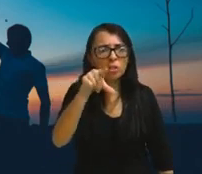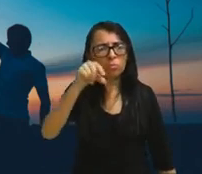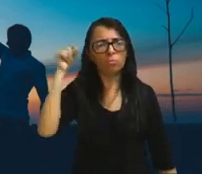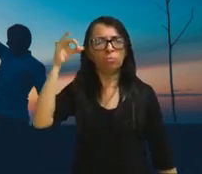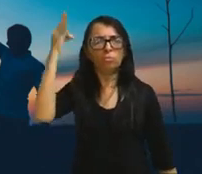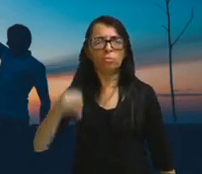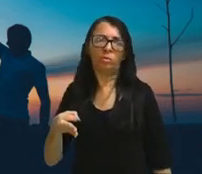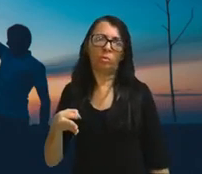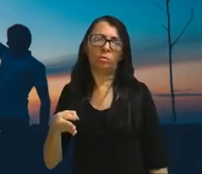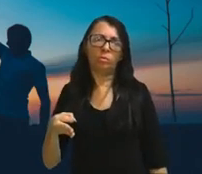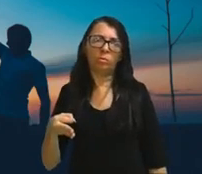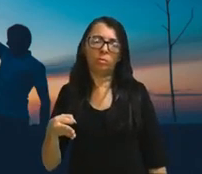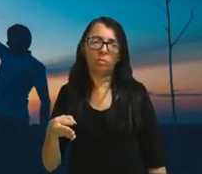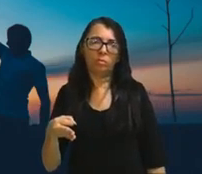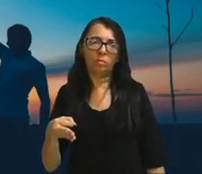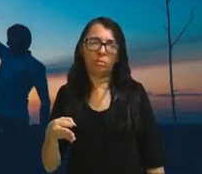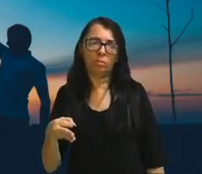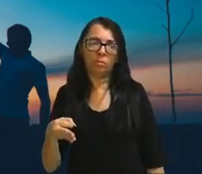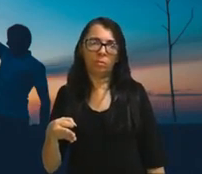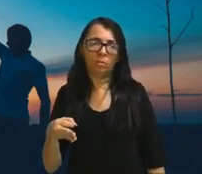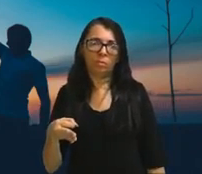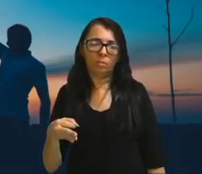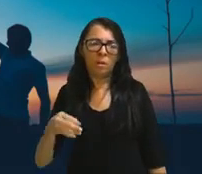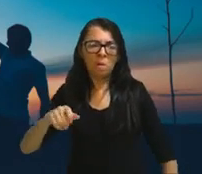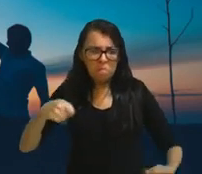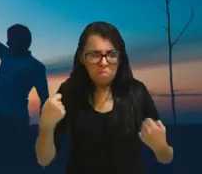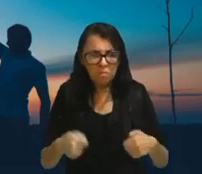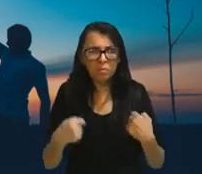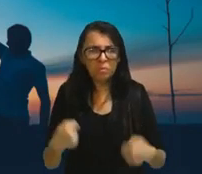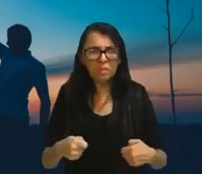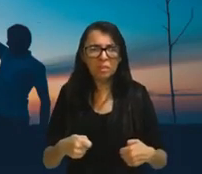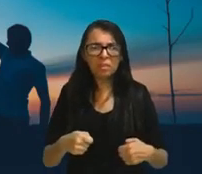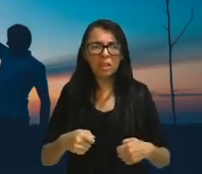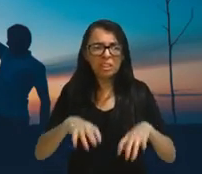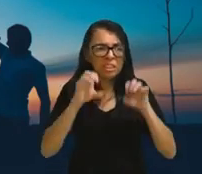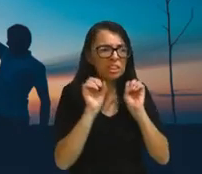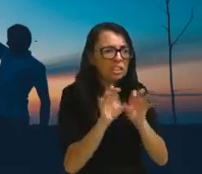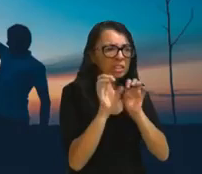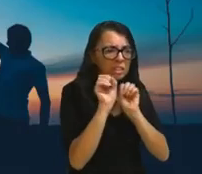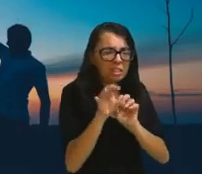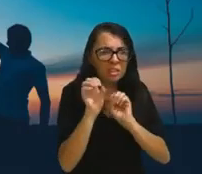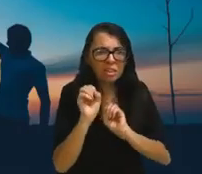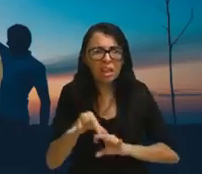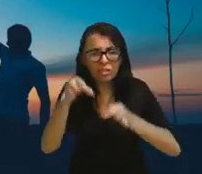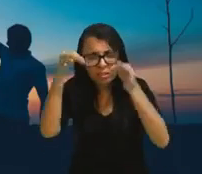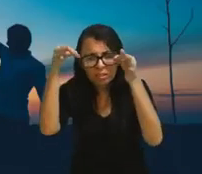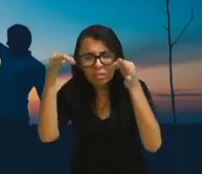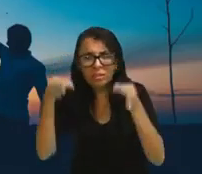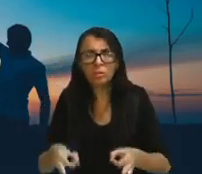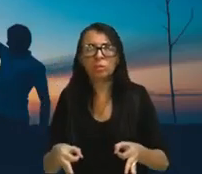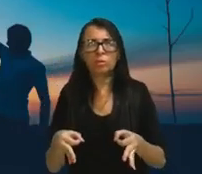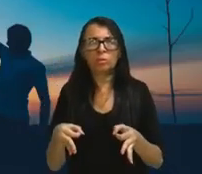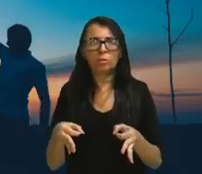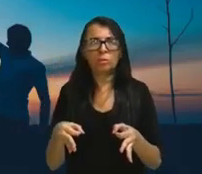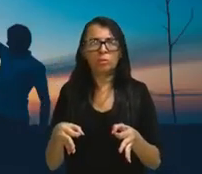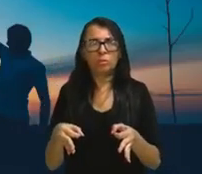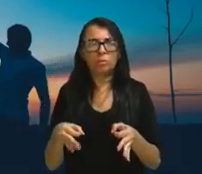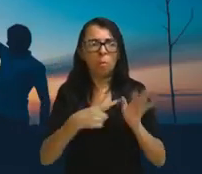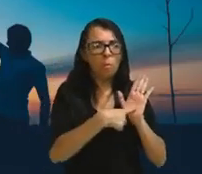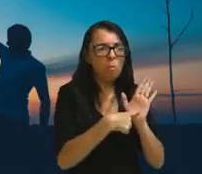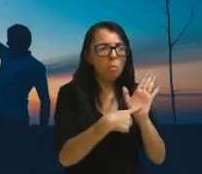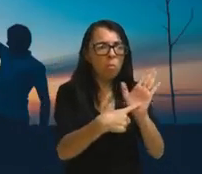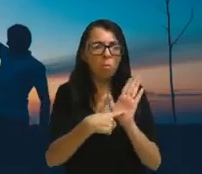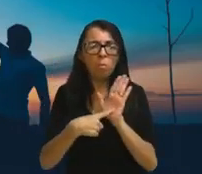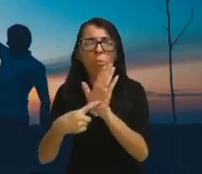continuar crescendo e instruindo aquelas pessoas que estão em sua volta. Você, papai, você, mamãe, que é responsável pela criação dos